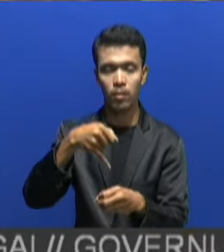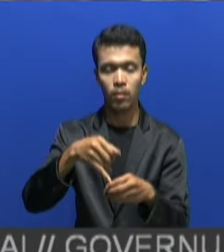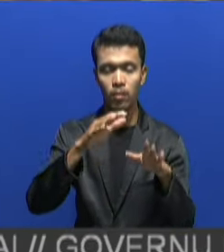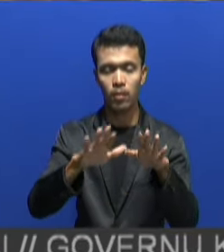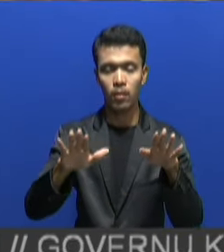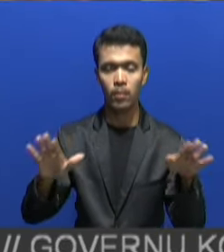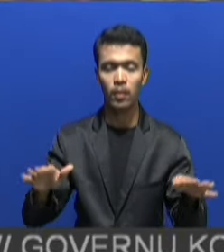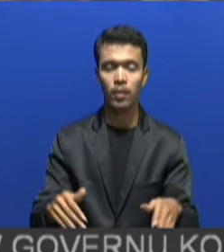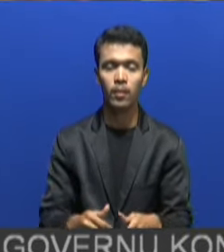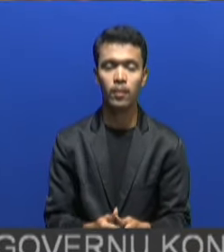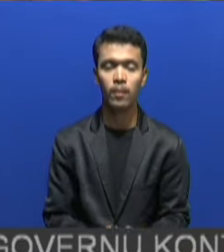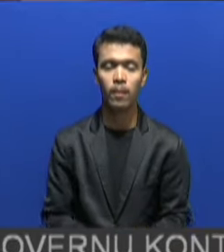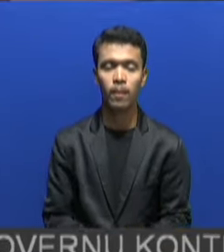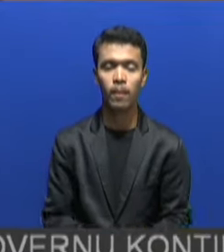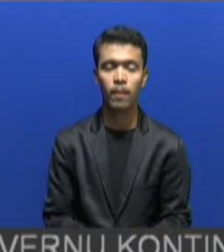menoridade.